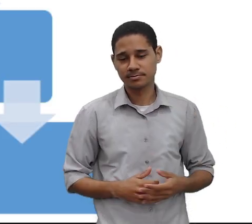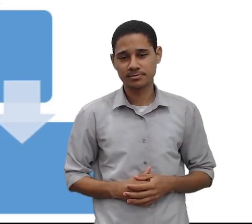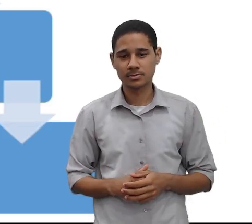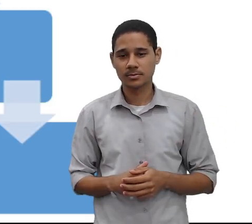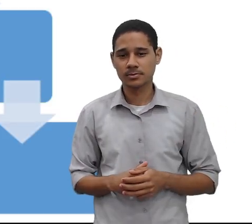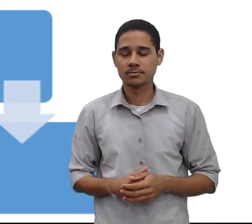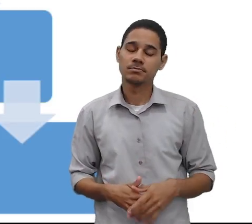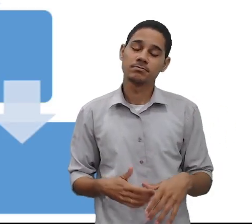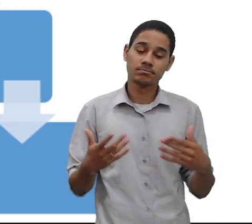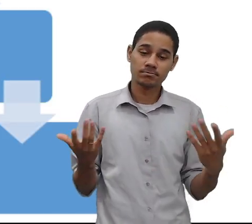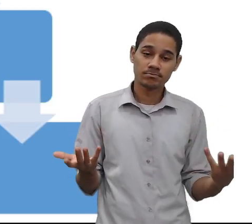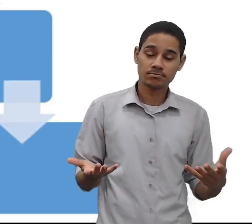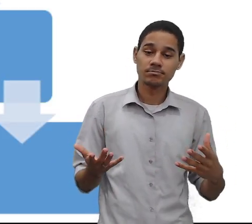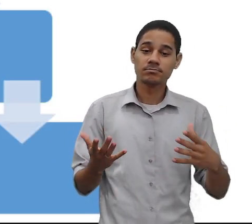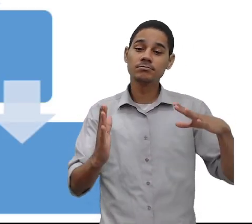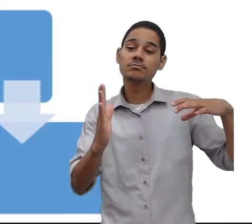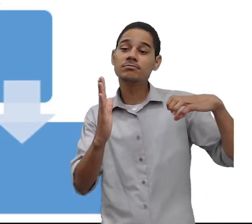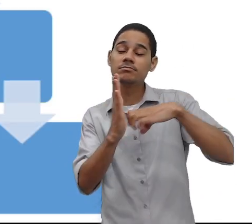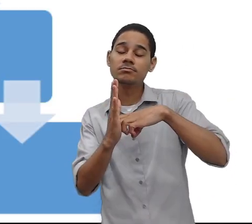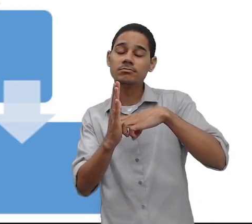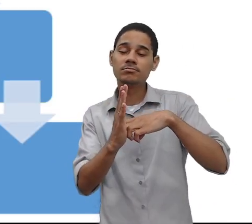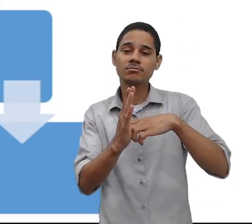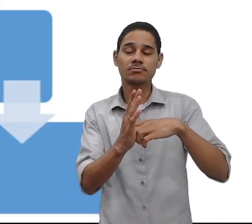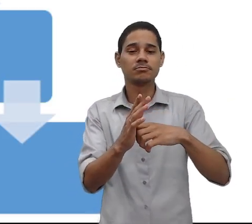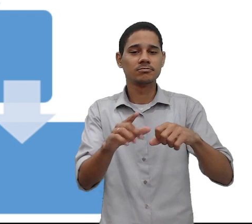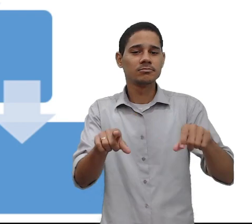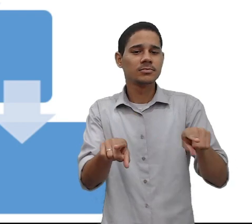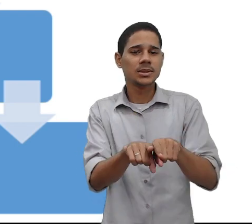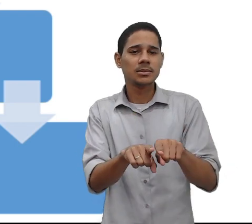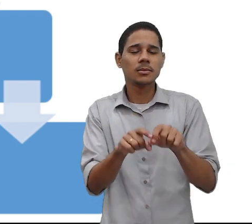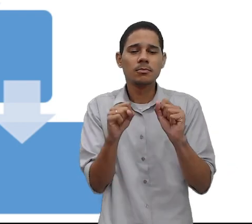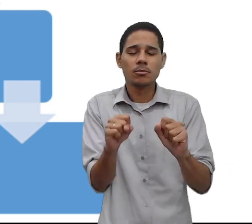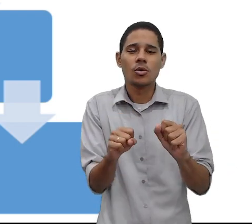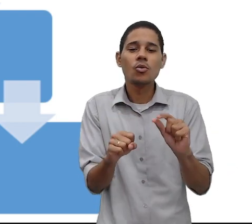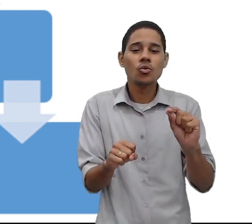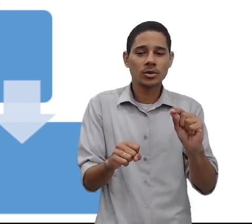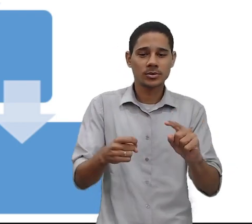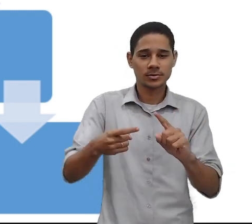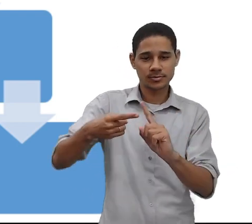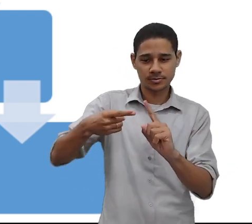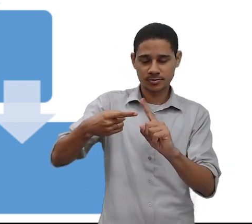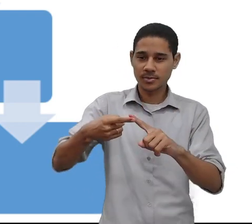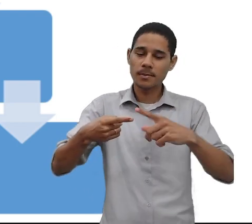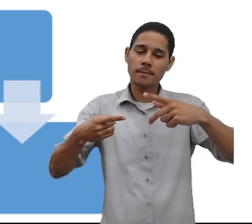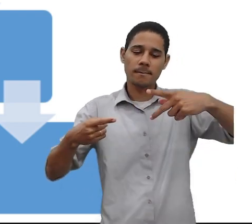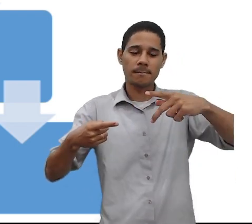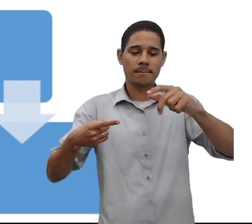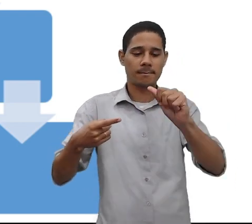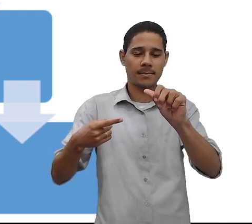Bom, os acidentes também podem ser classificados em acidente patrimonial,